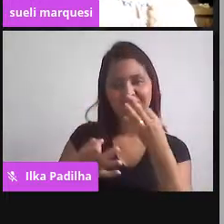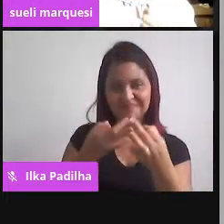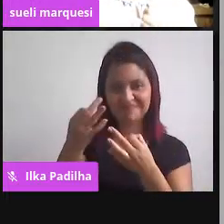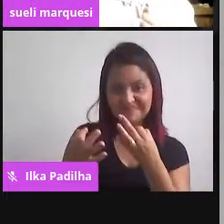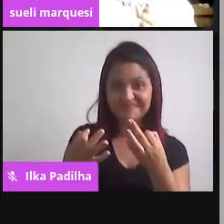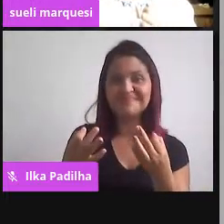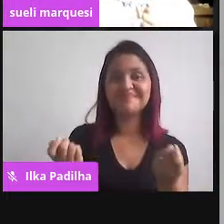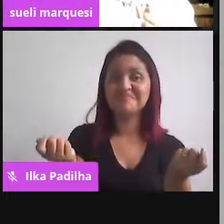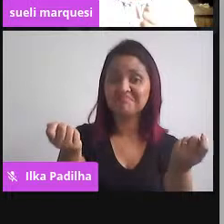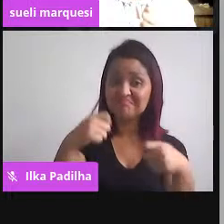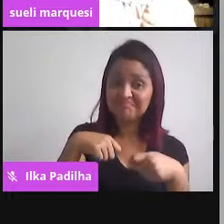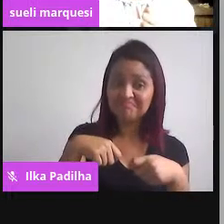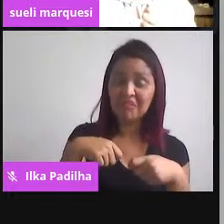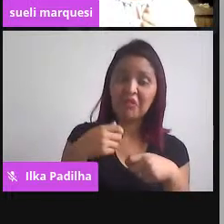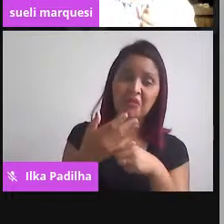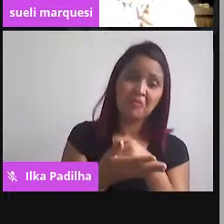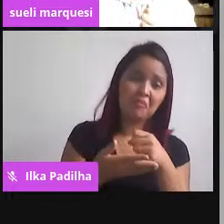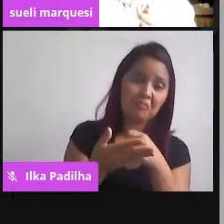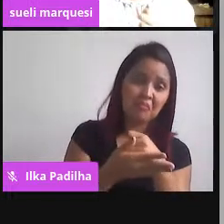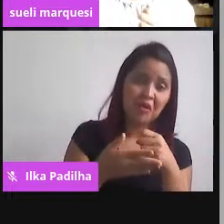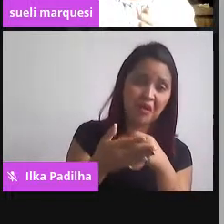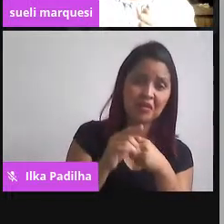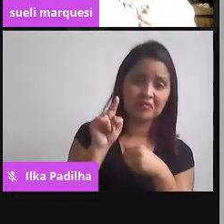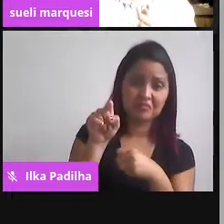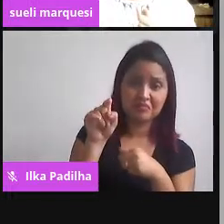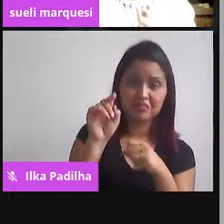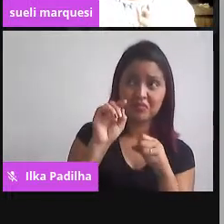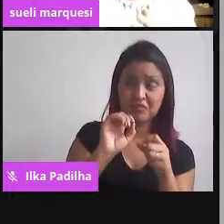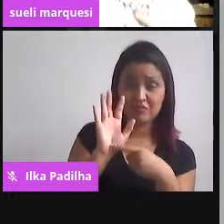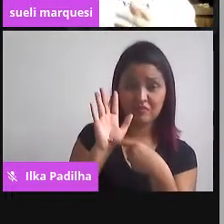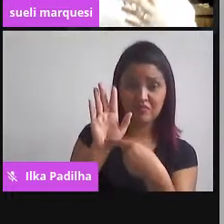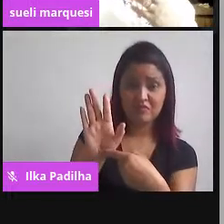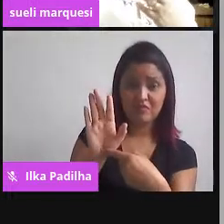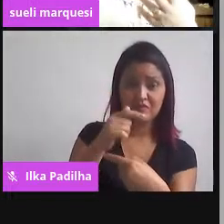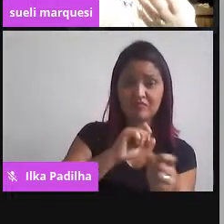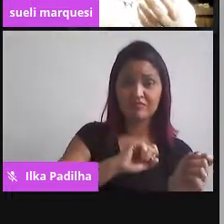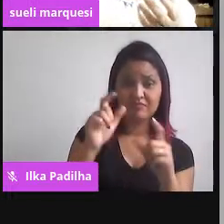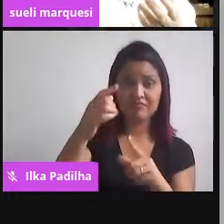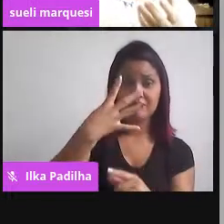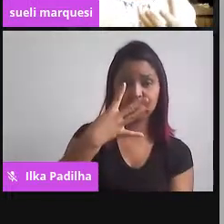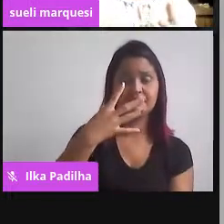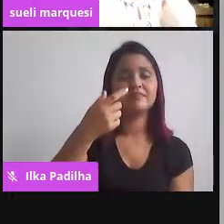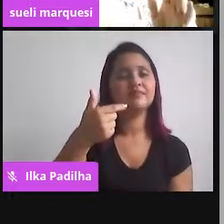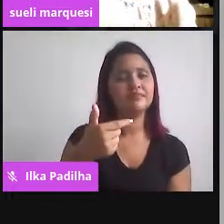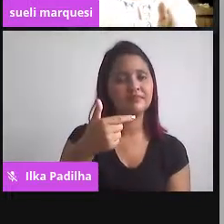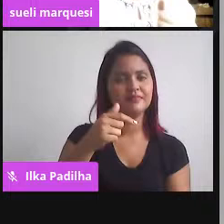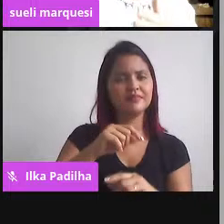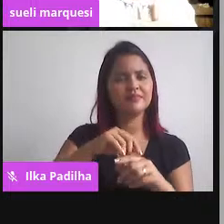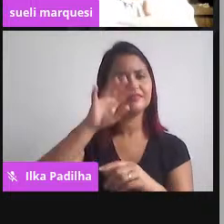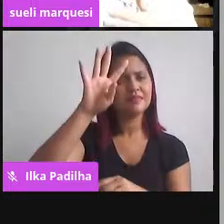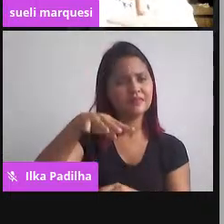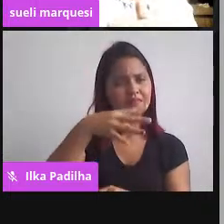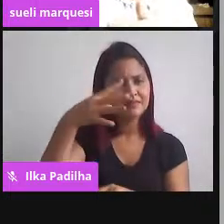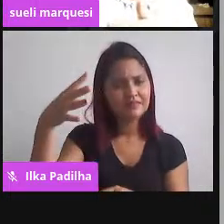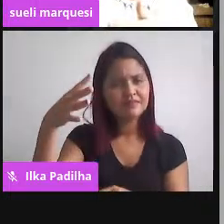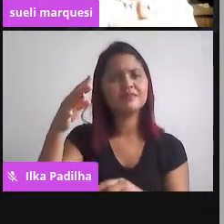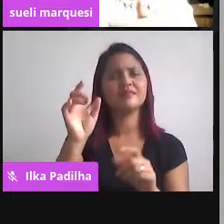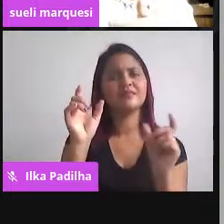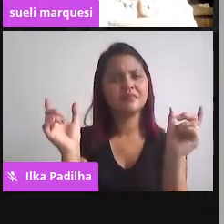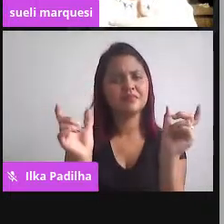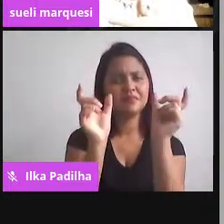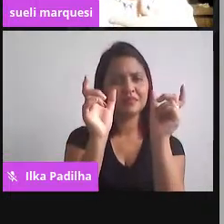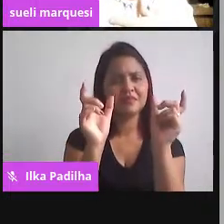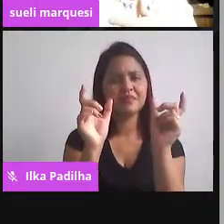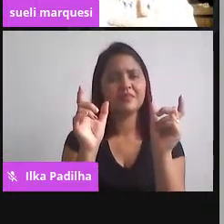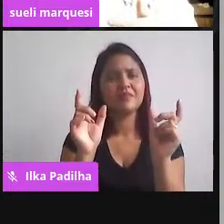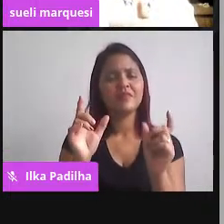ser uma base, como está aí na página, no slide 42, um esquema que tem dados, apoio e